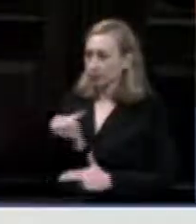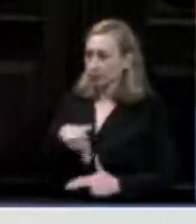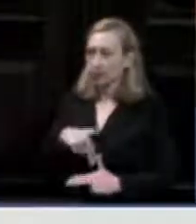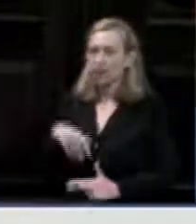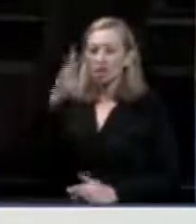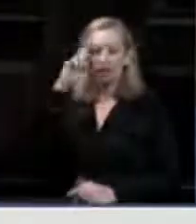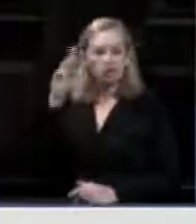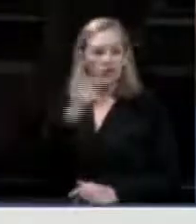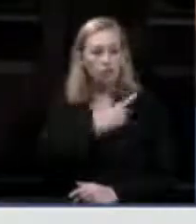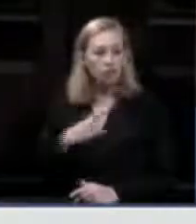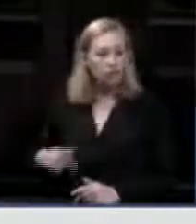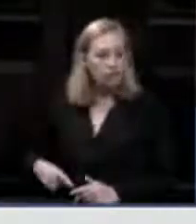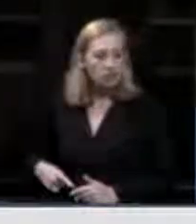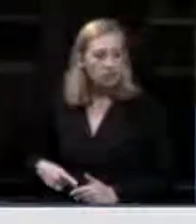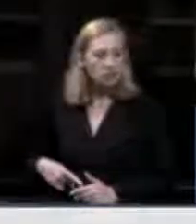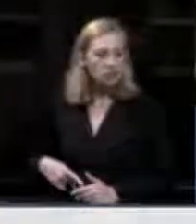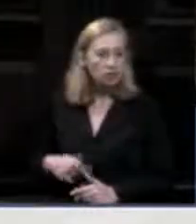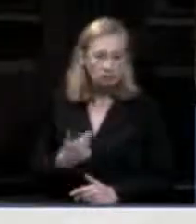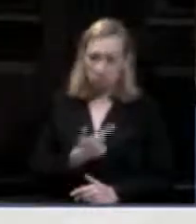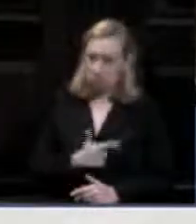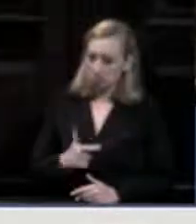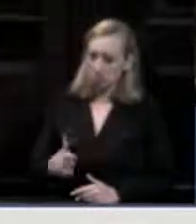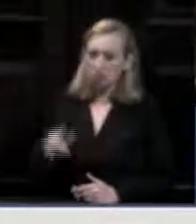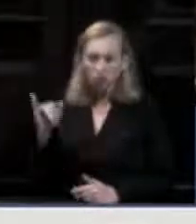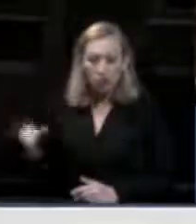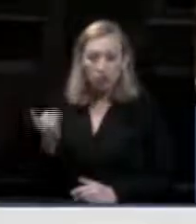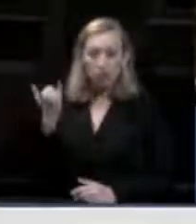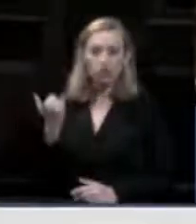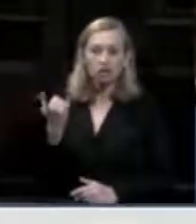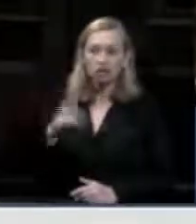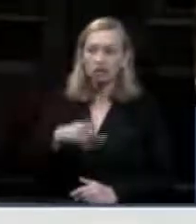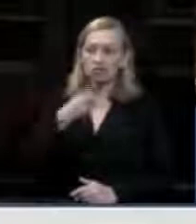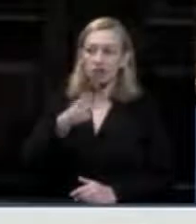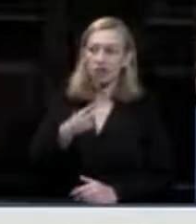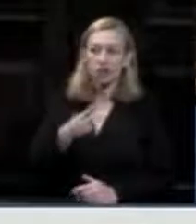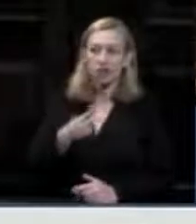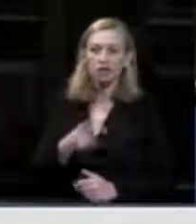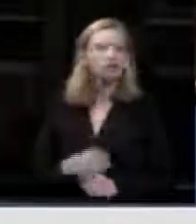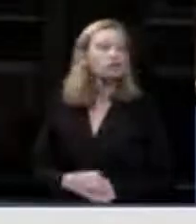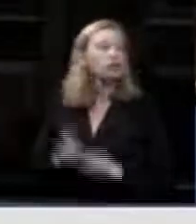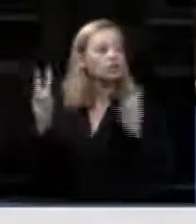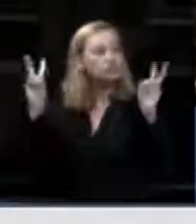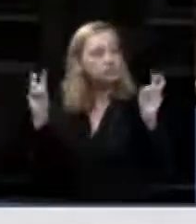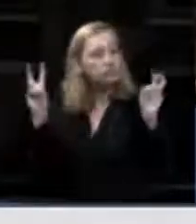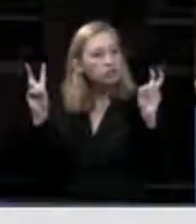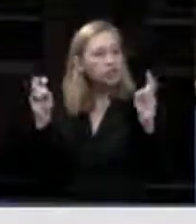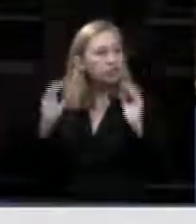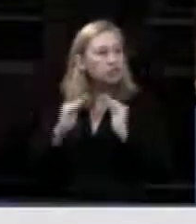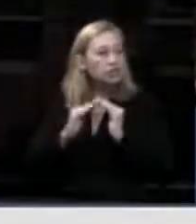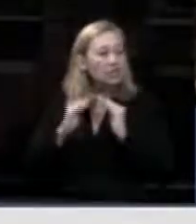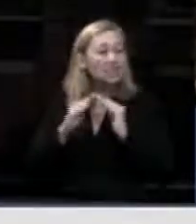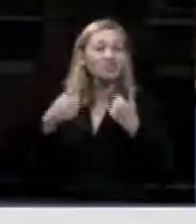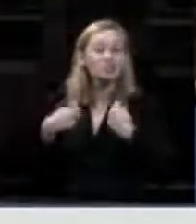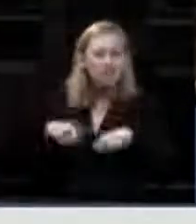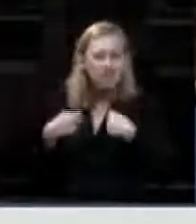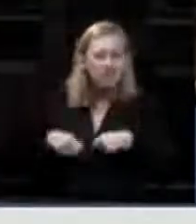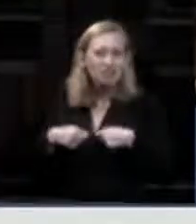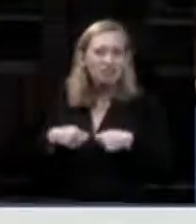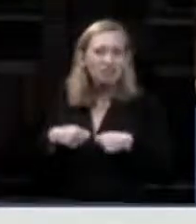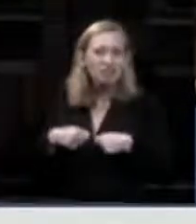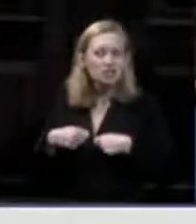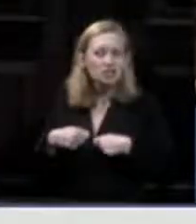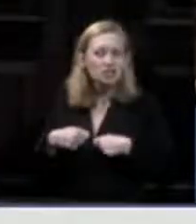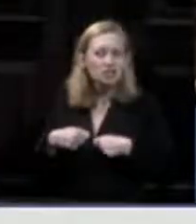Senhor presidente, eu não tive a oportunidade anteriormente de falar, e é um tema que essa casa precisa se